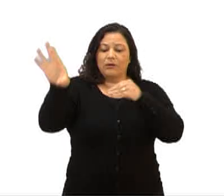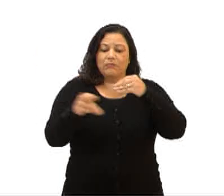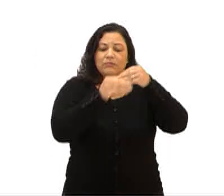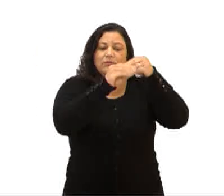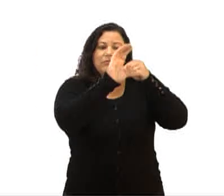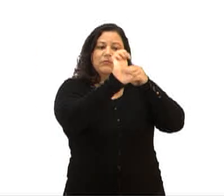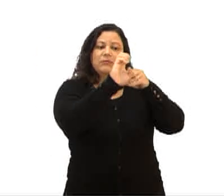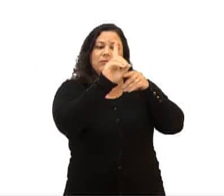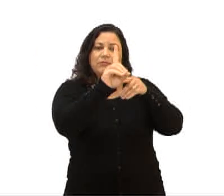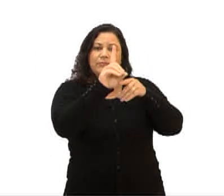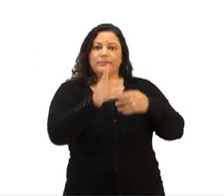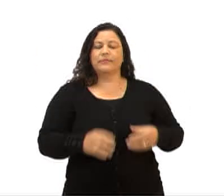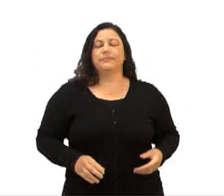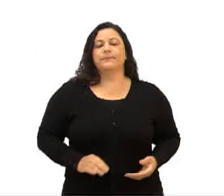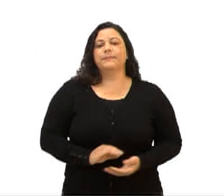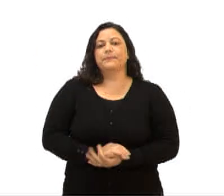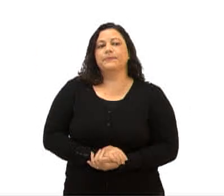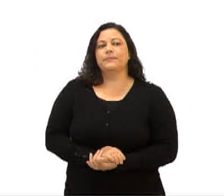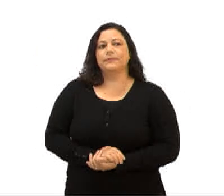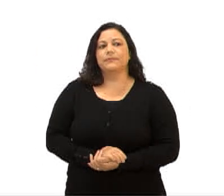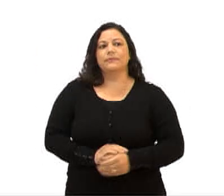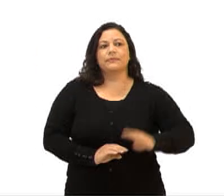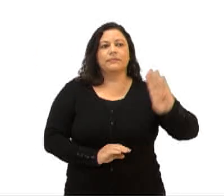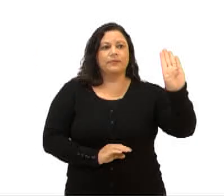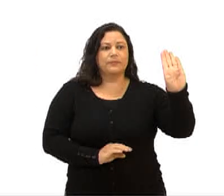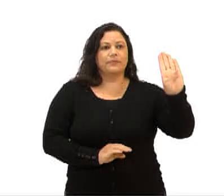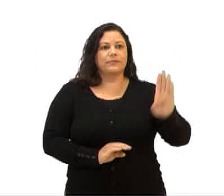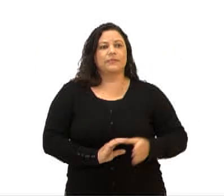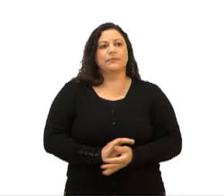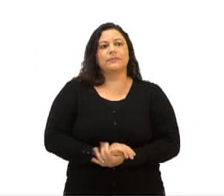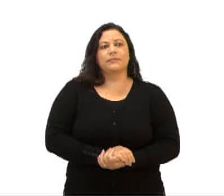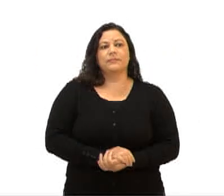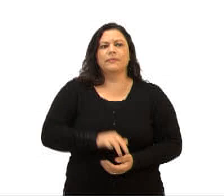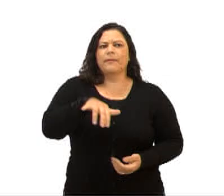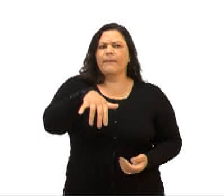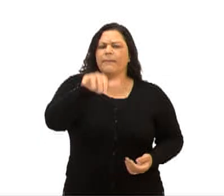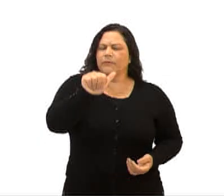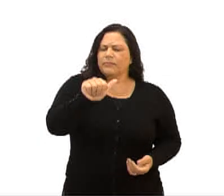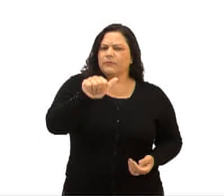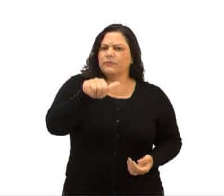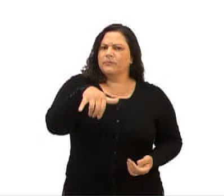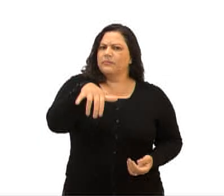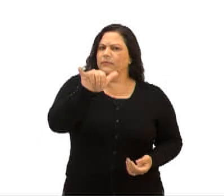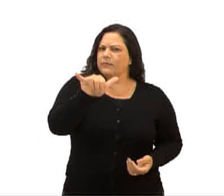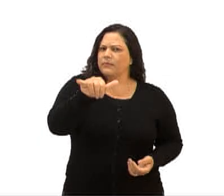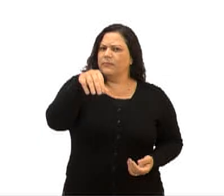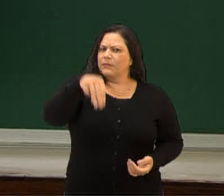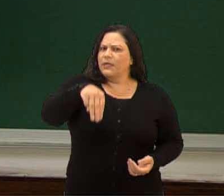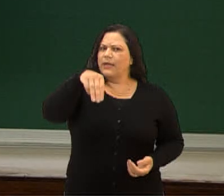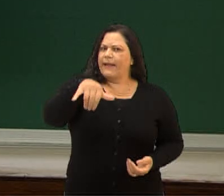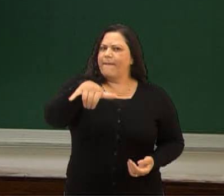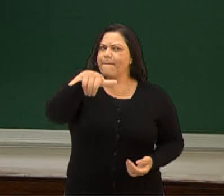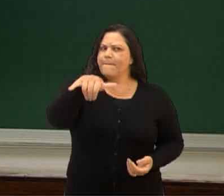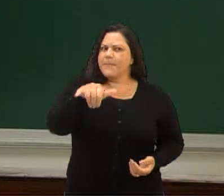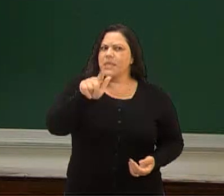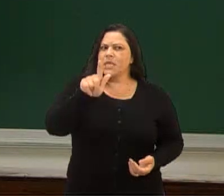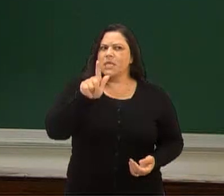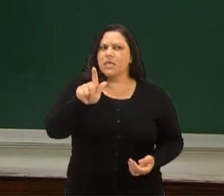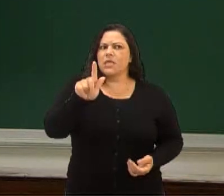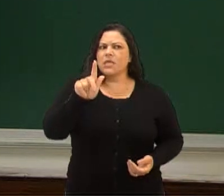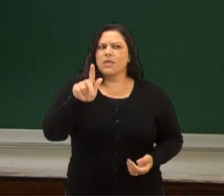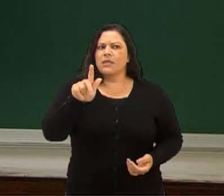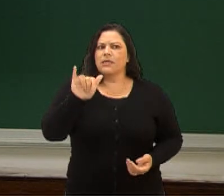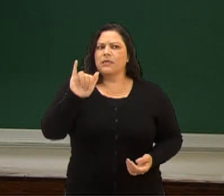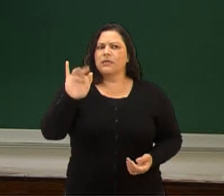Na letter B, a gente tem, ó, my gift, meu presente, é it, é ele, é a terceira pessoa